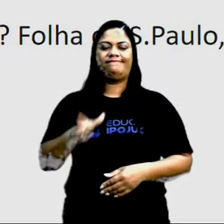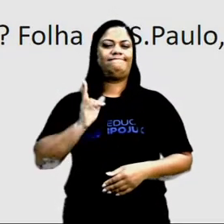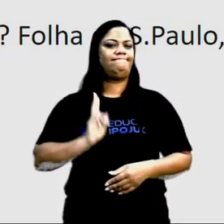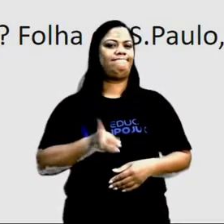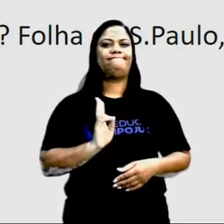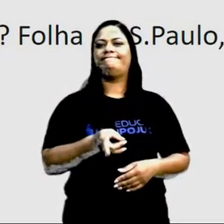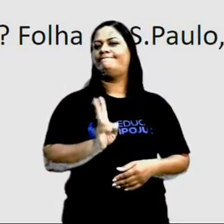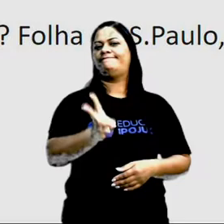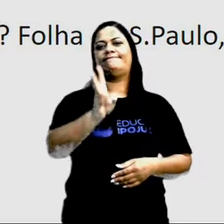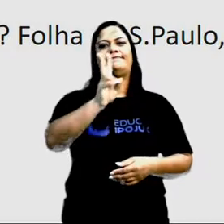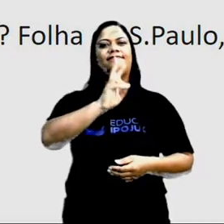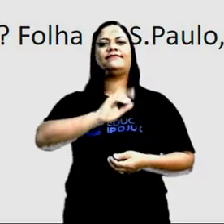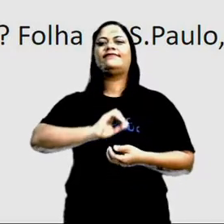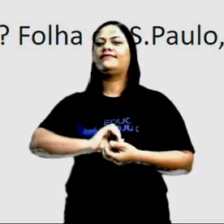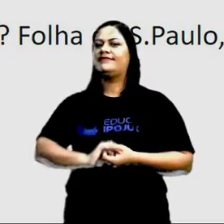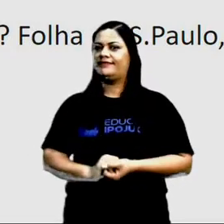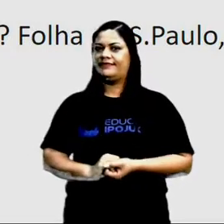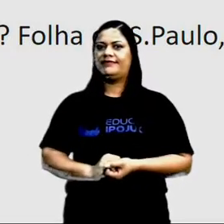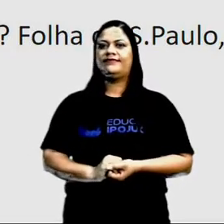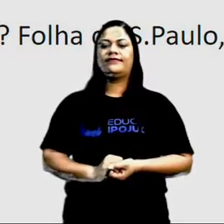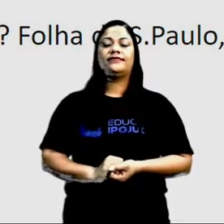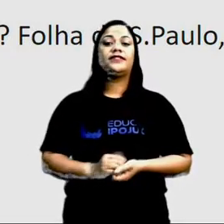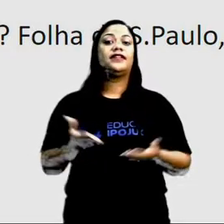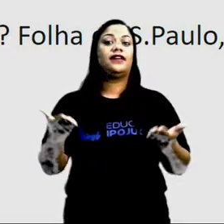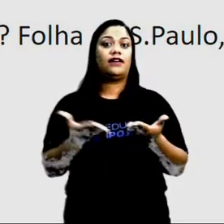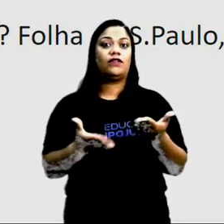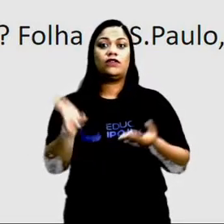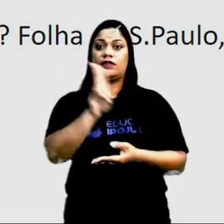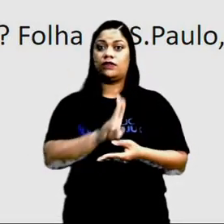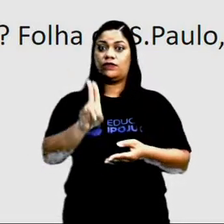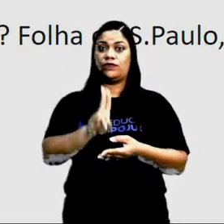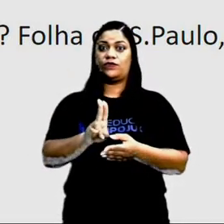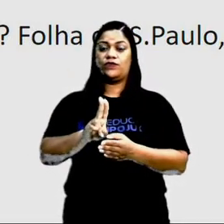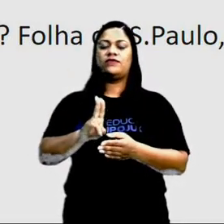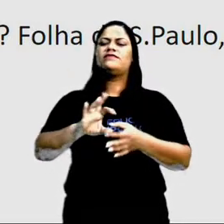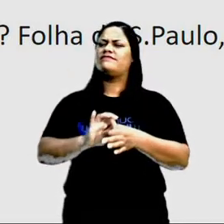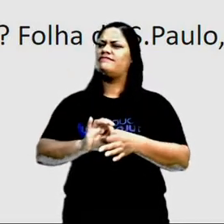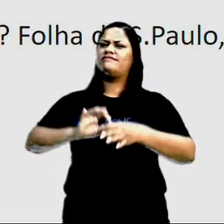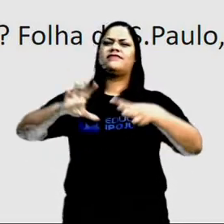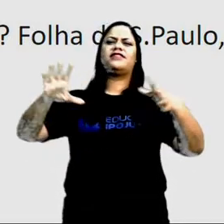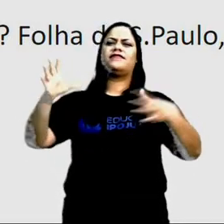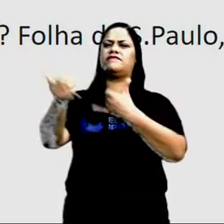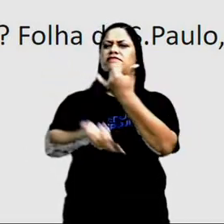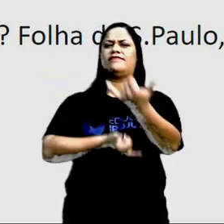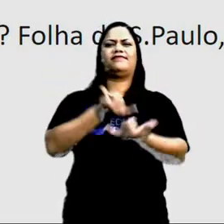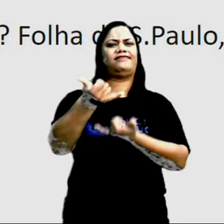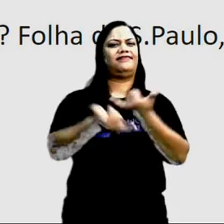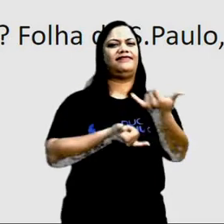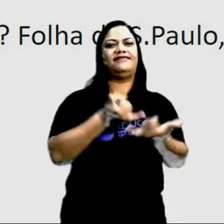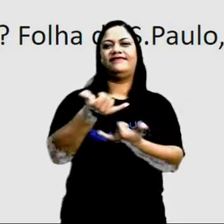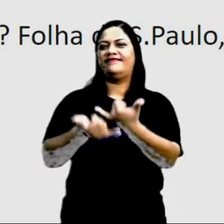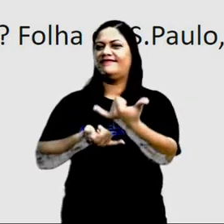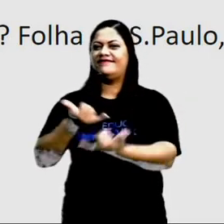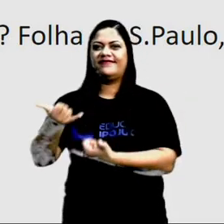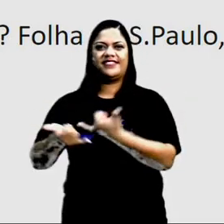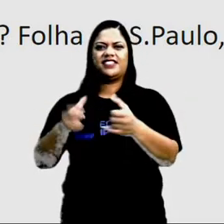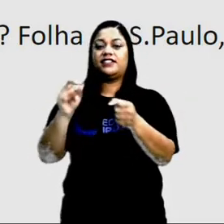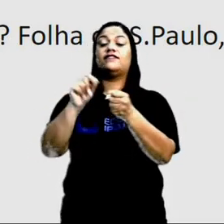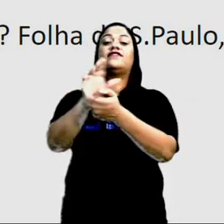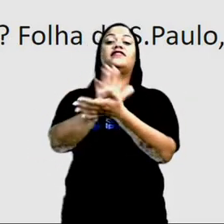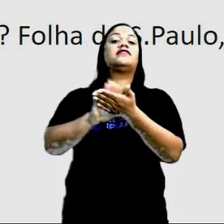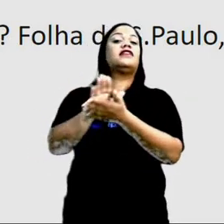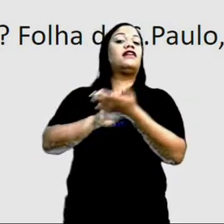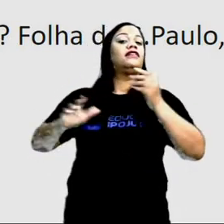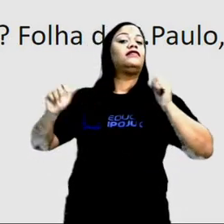sempre. Por enquanto, use seu tempo livre e brinque. Brinque muito e fique sem fazer